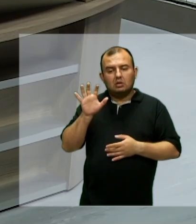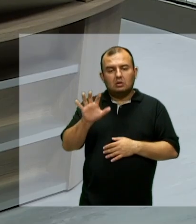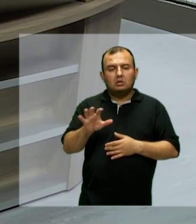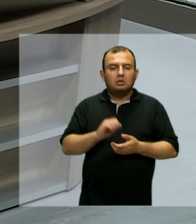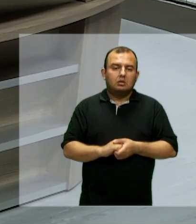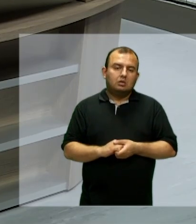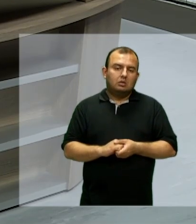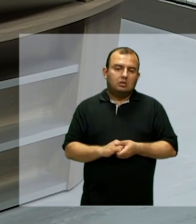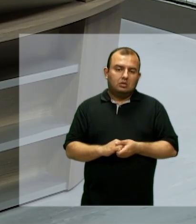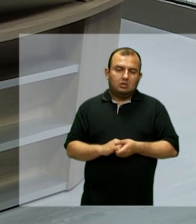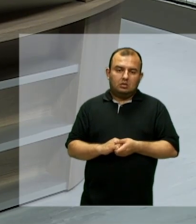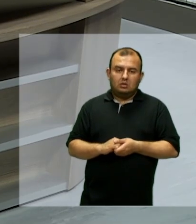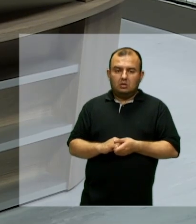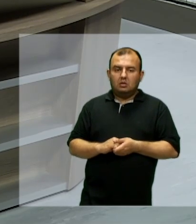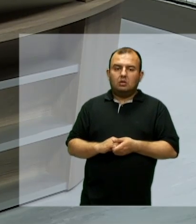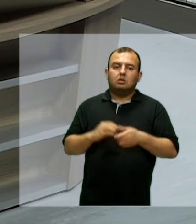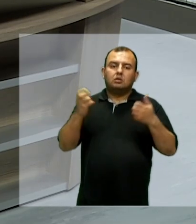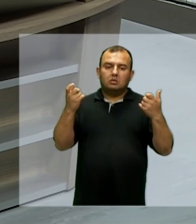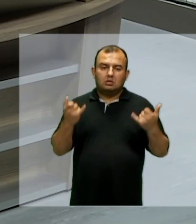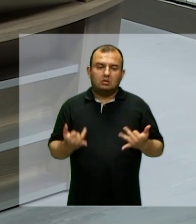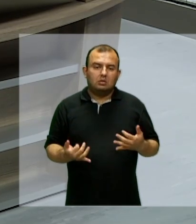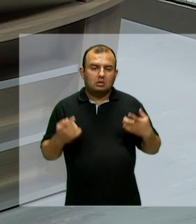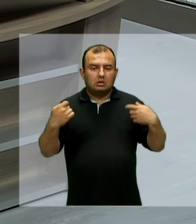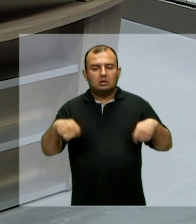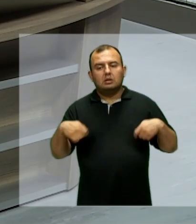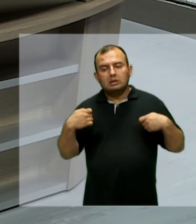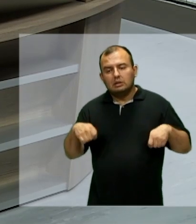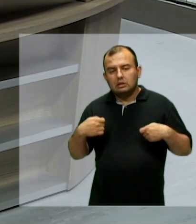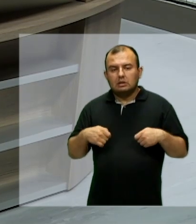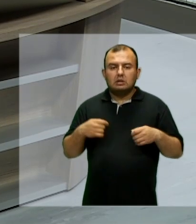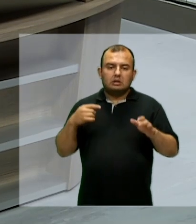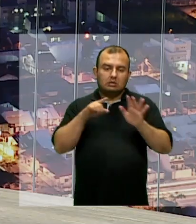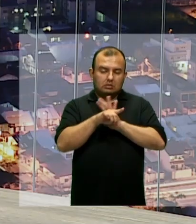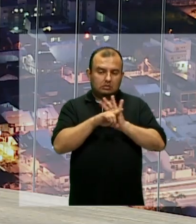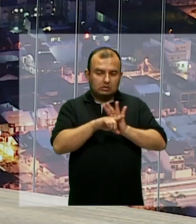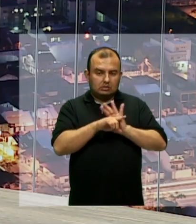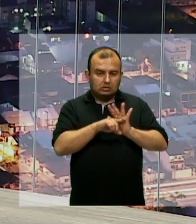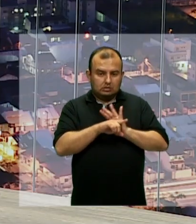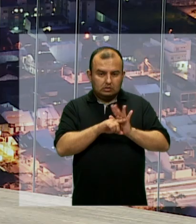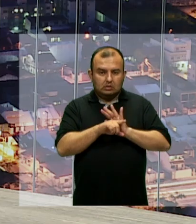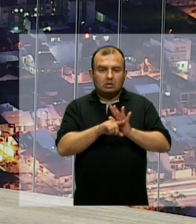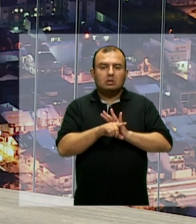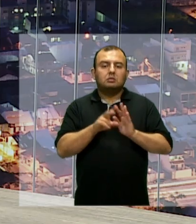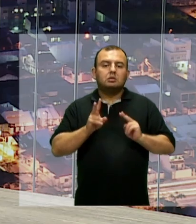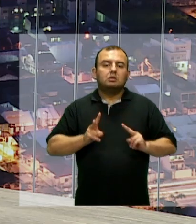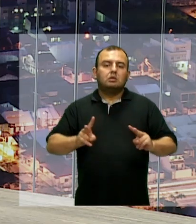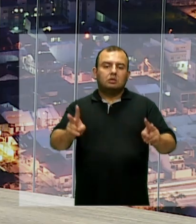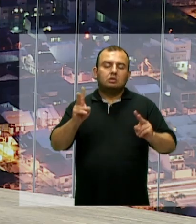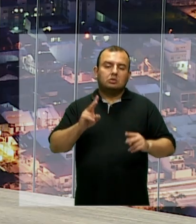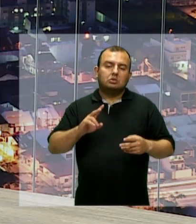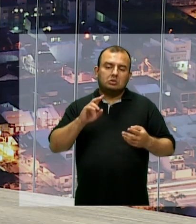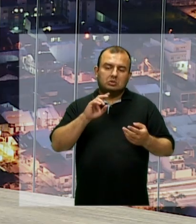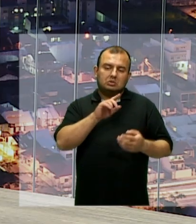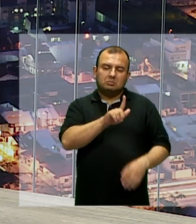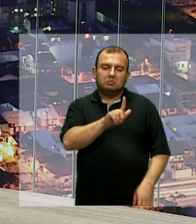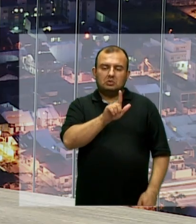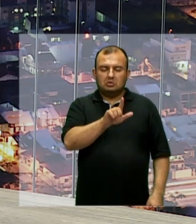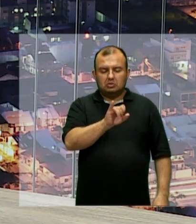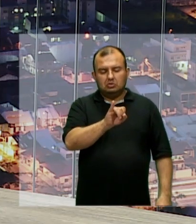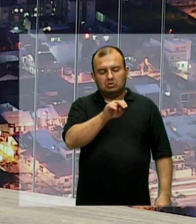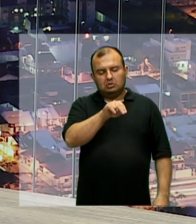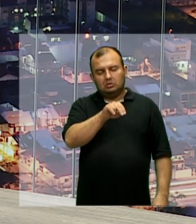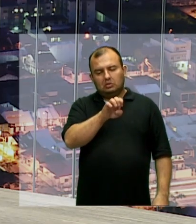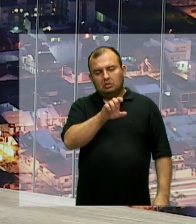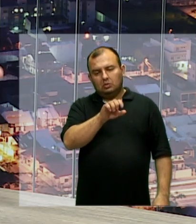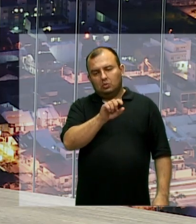Que voltamos aqui à necessidade dos exames periódicos, seja ginecológicos, ou seja,